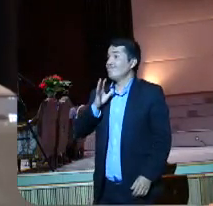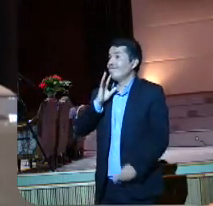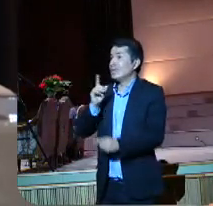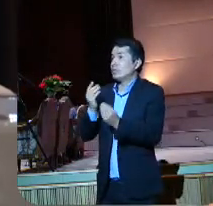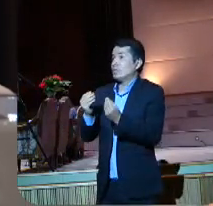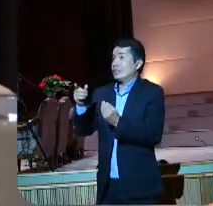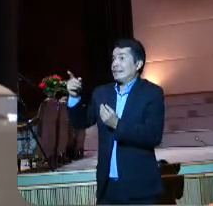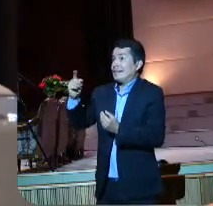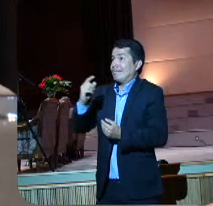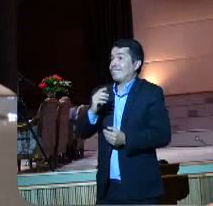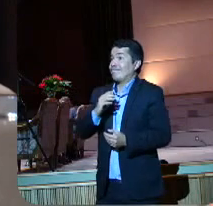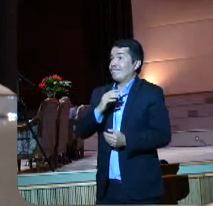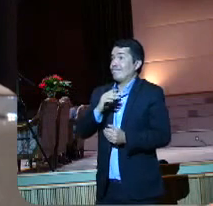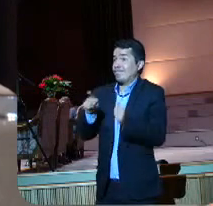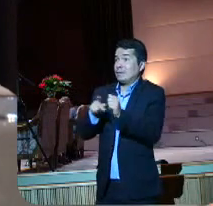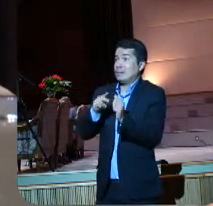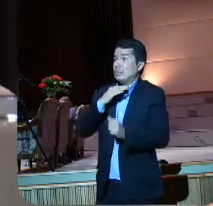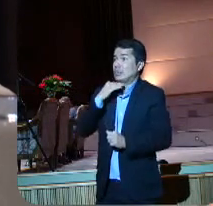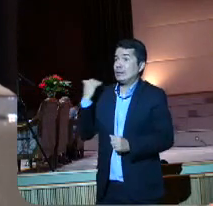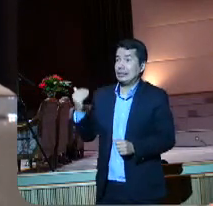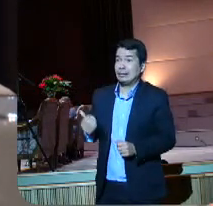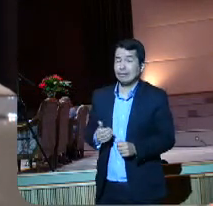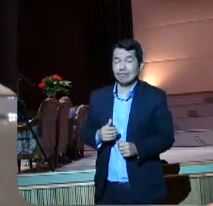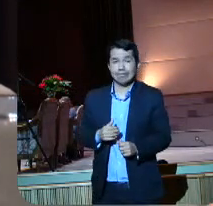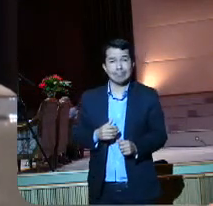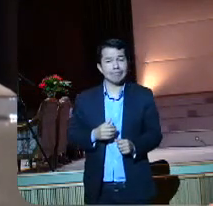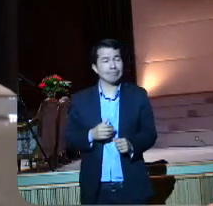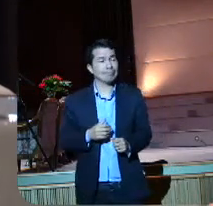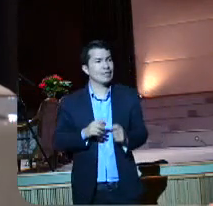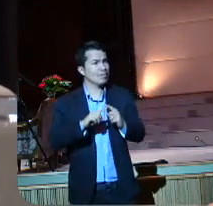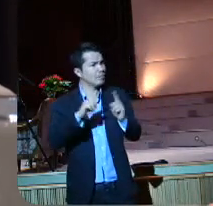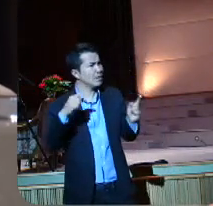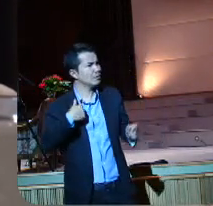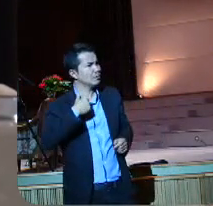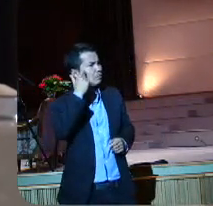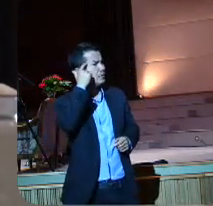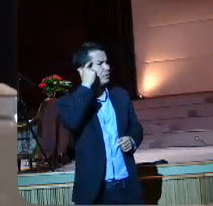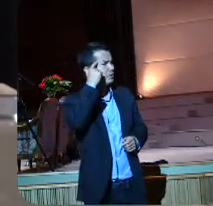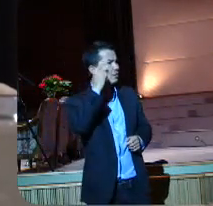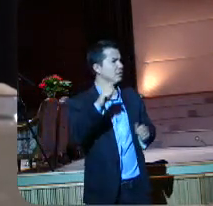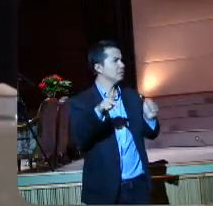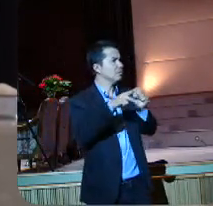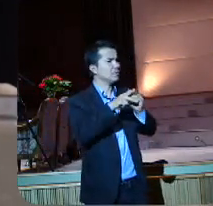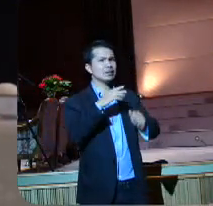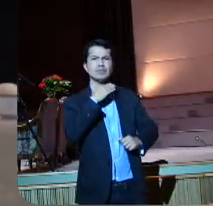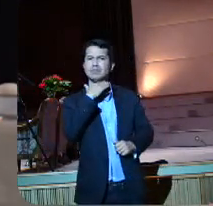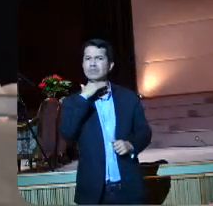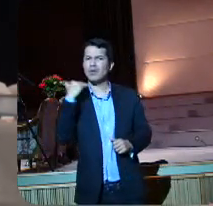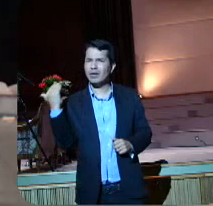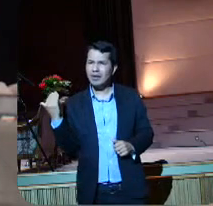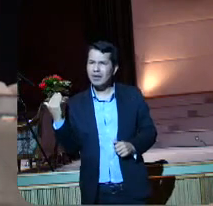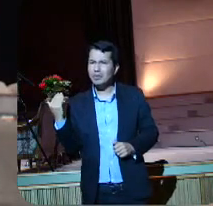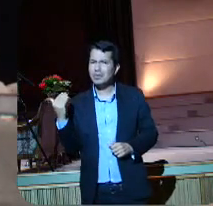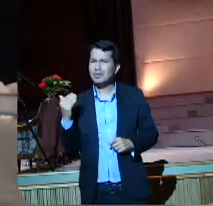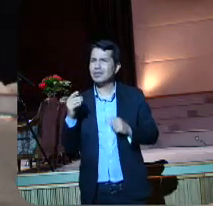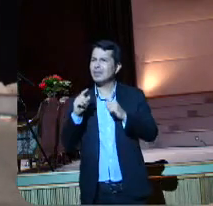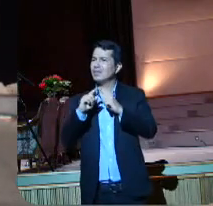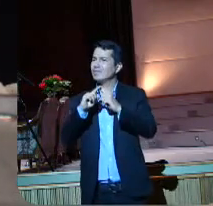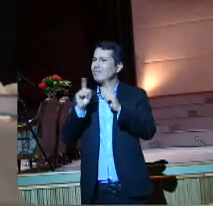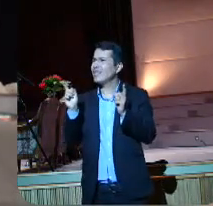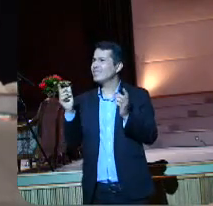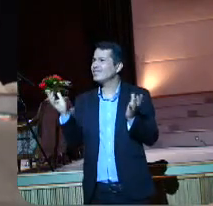de Pedro, e ele escreve assim. E o bonito dessa história é que, apesar das coisas não